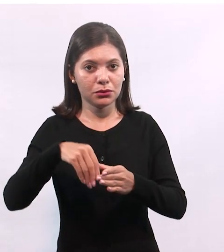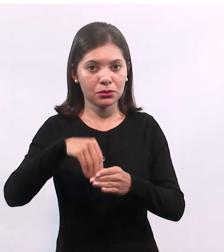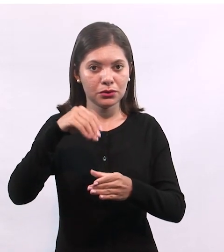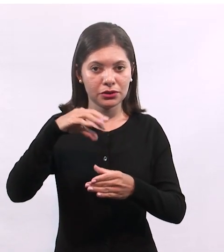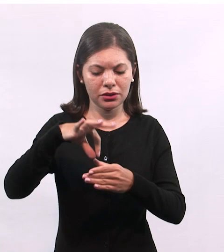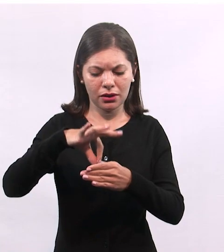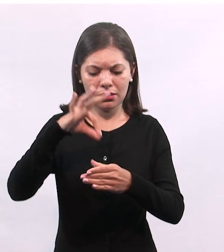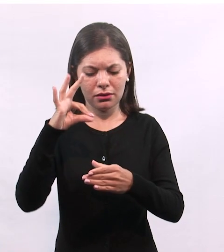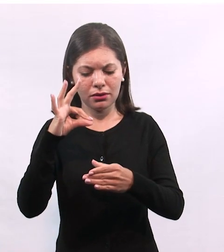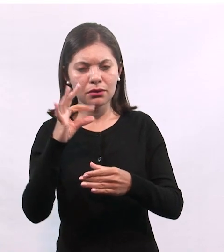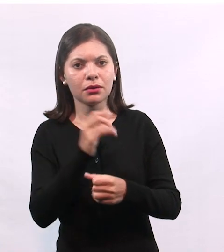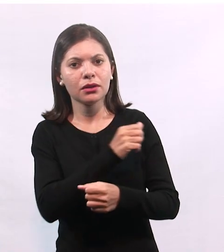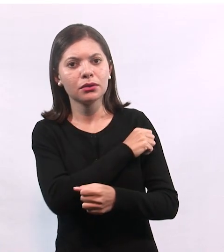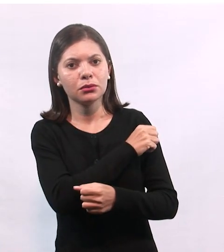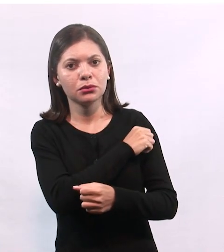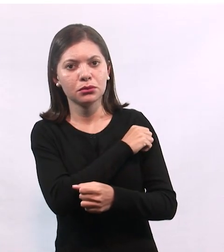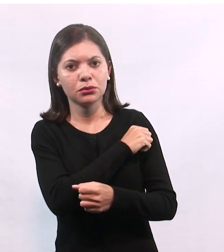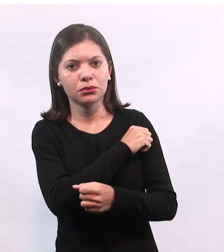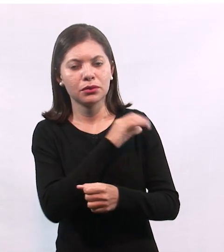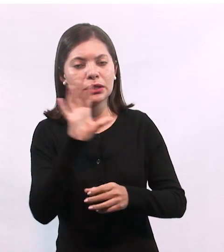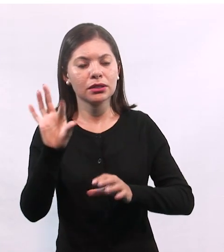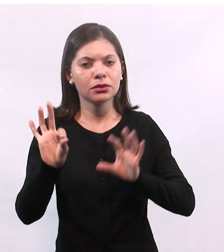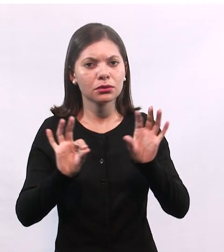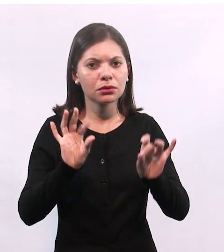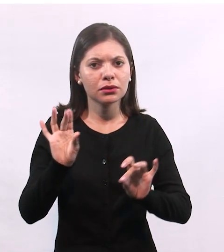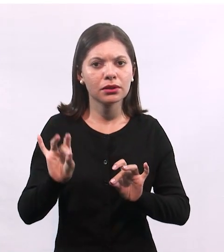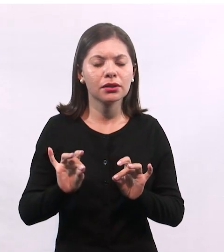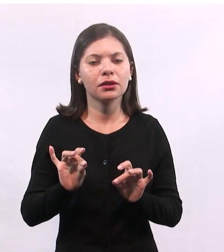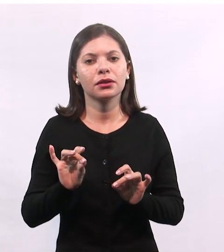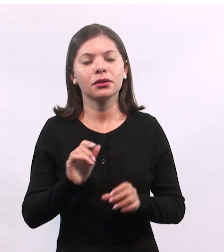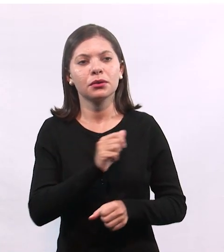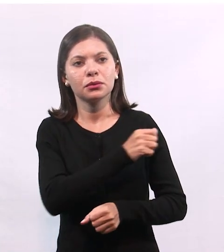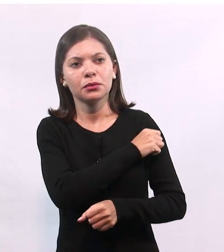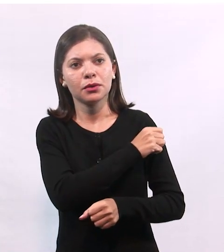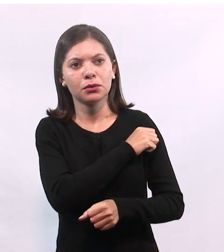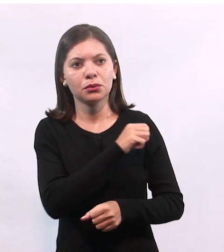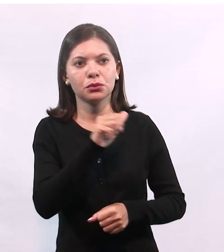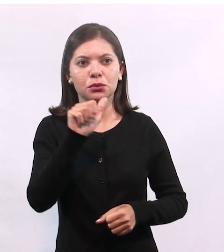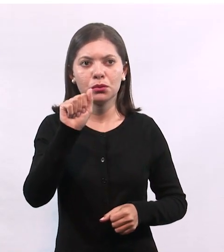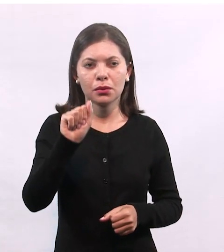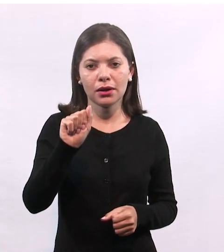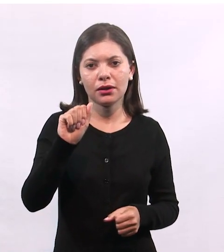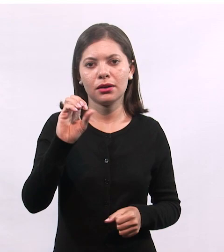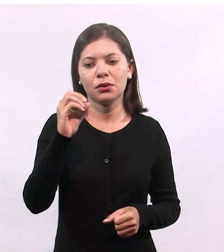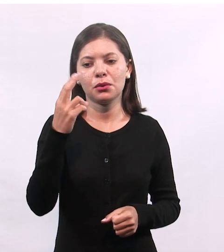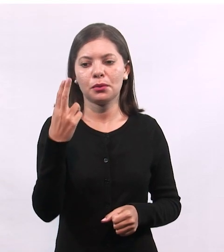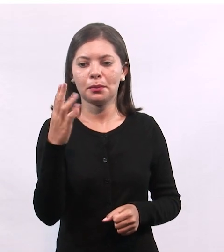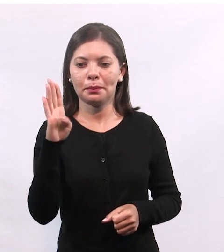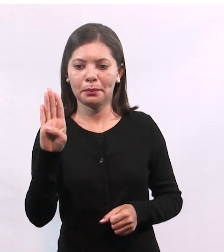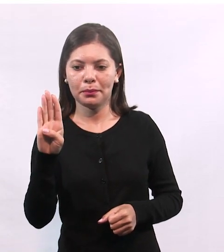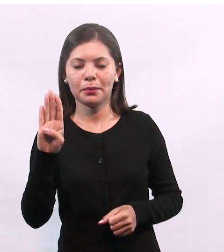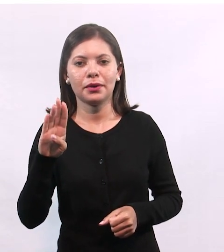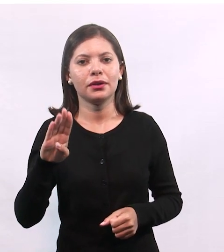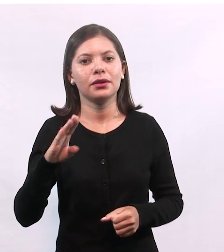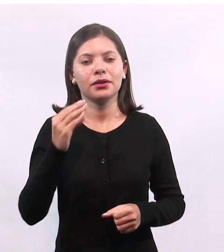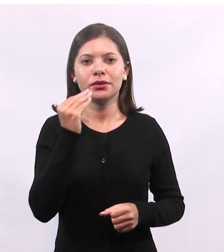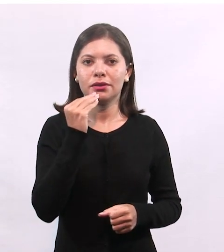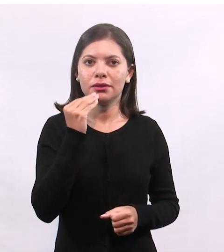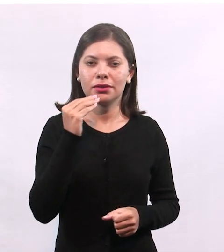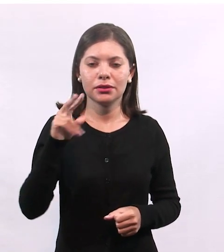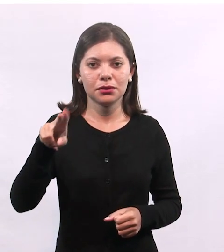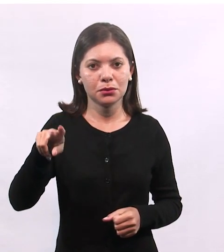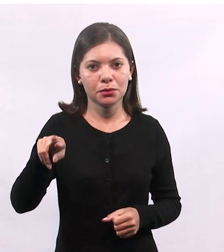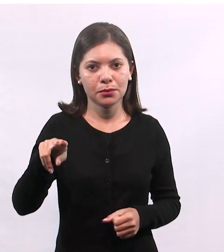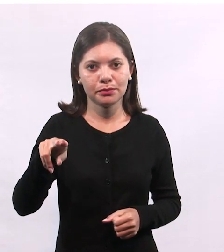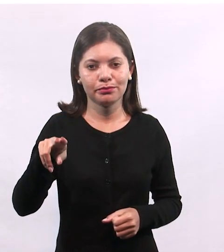falou de sortear um aluno a gente tá dizendo que escolher um aluno a ou escolher o aluno bem eles têm a mesma chance